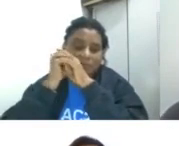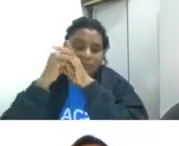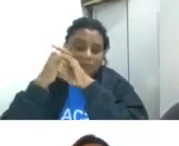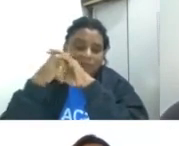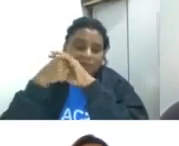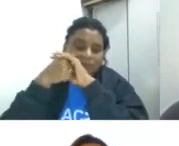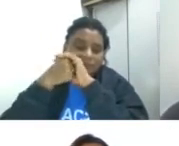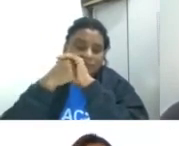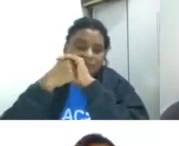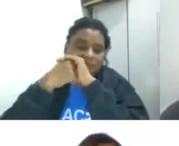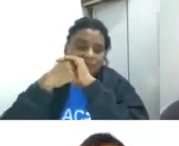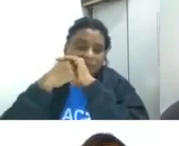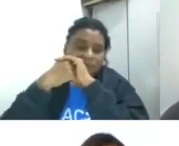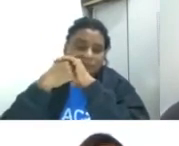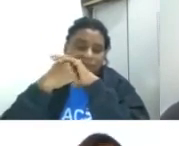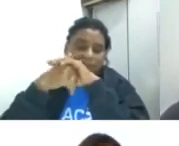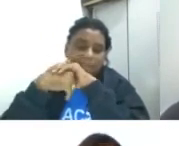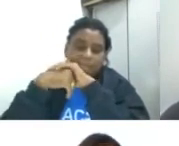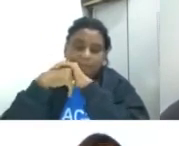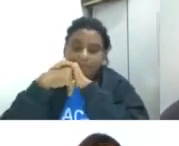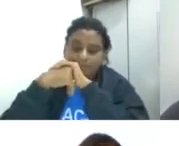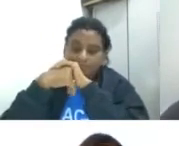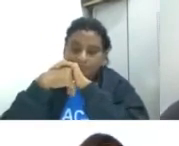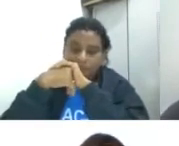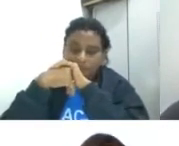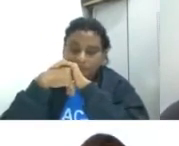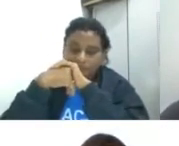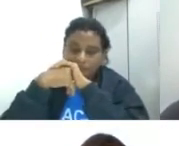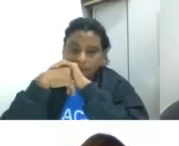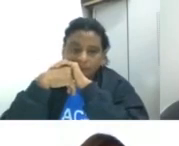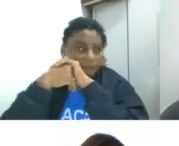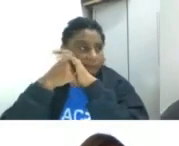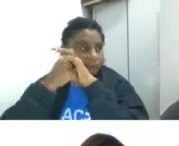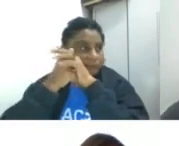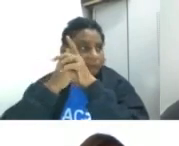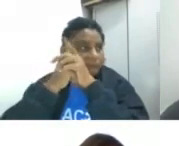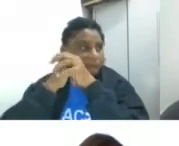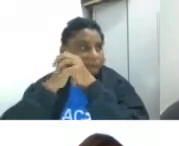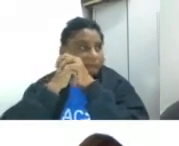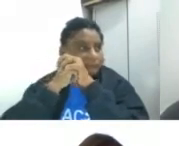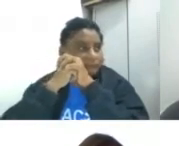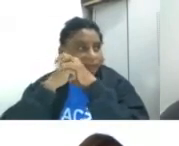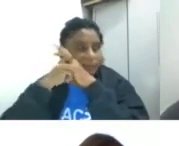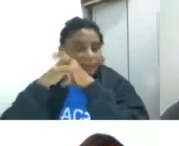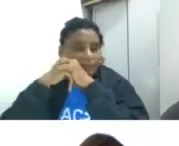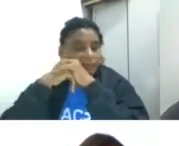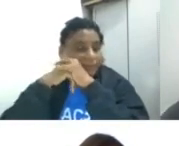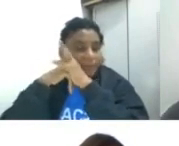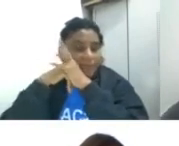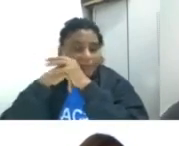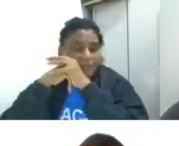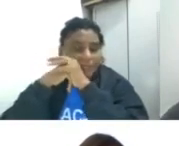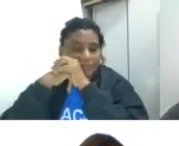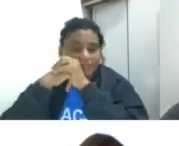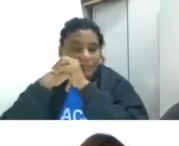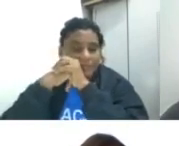esquema básico ou coxípe como as pessoas conhecem popularmente desde que o tratamento seja realizado de forma correta o diagnóstico precoce é extremamente